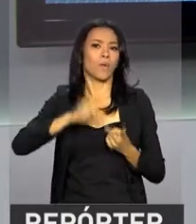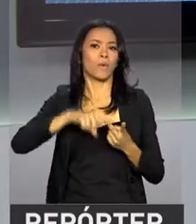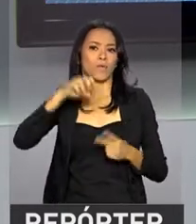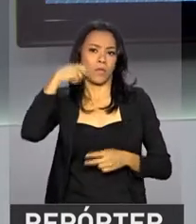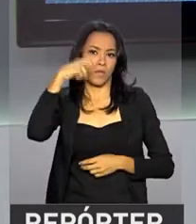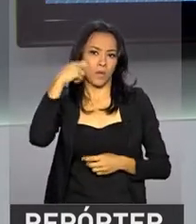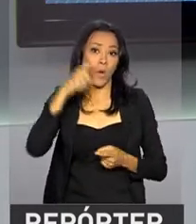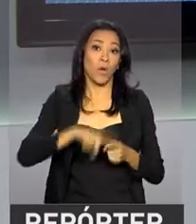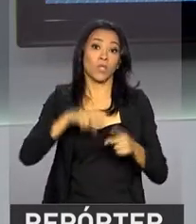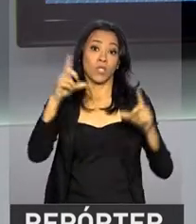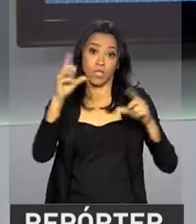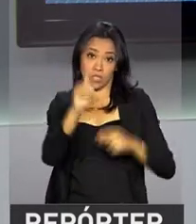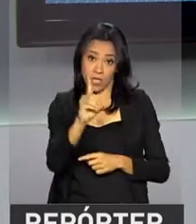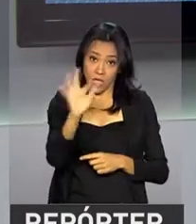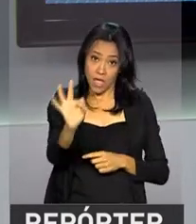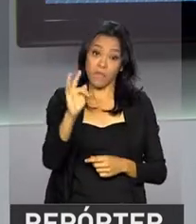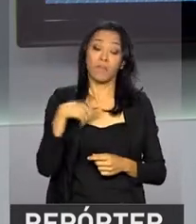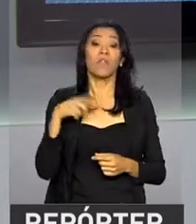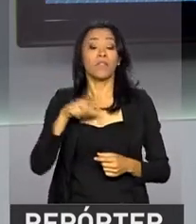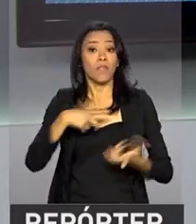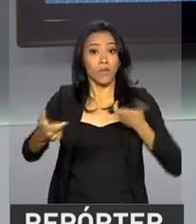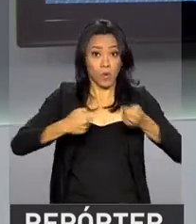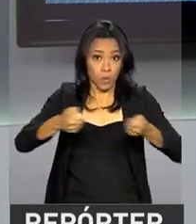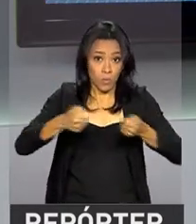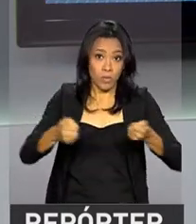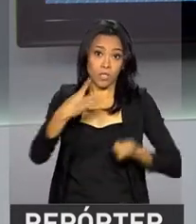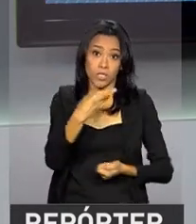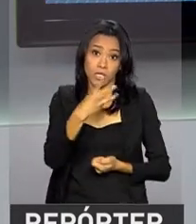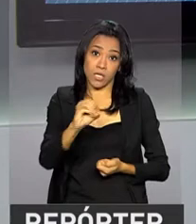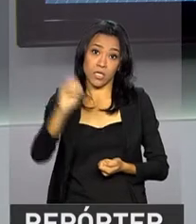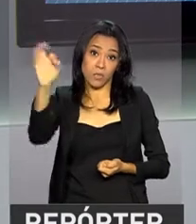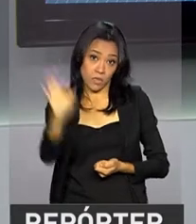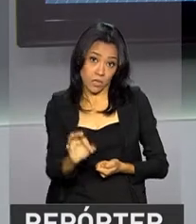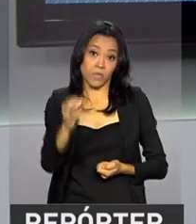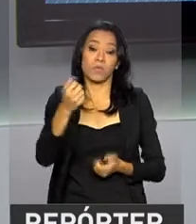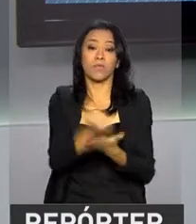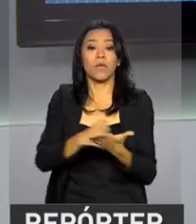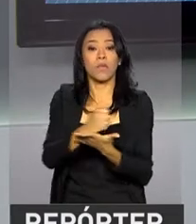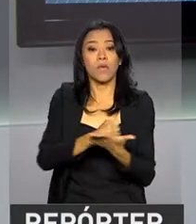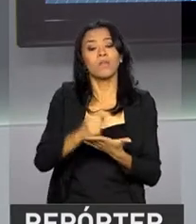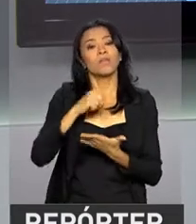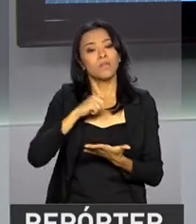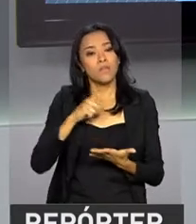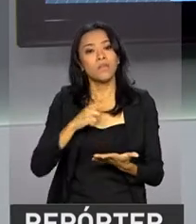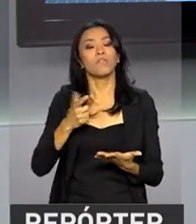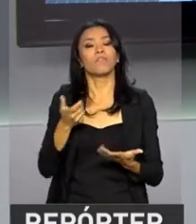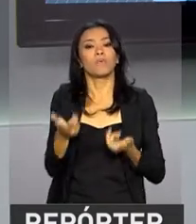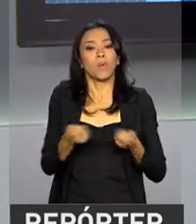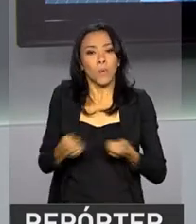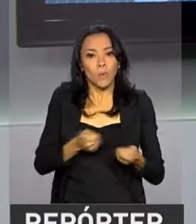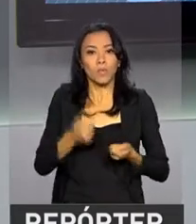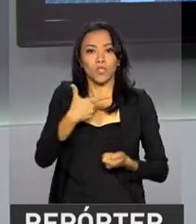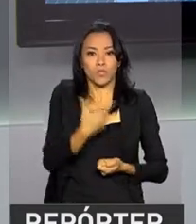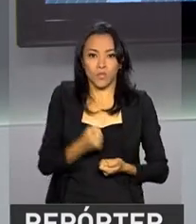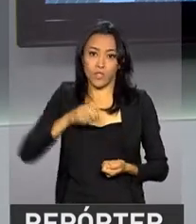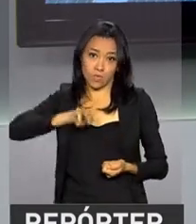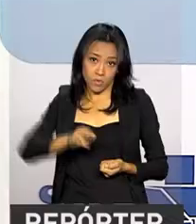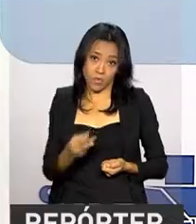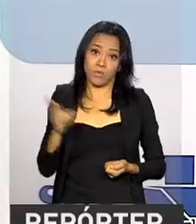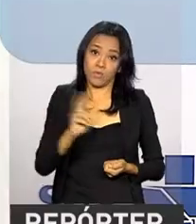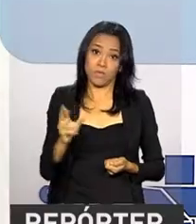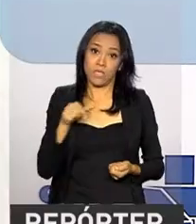evitou o desperdício de 30 por cento dos medicamentos e permite uma economia de 20 milhões de reais no período